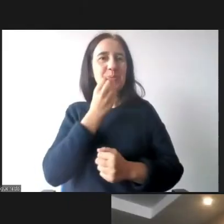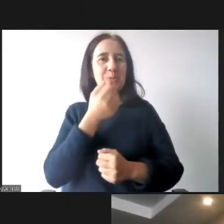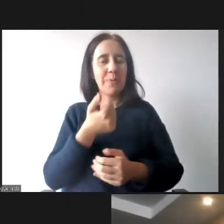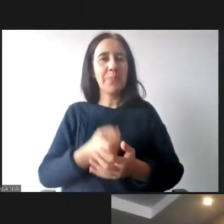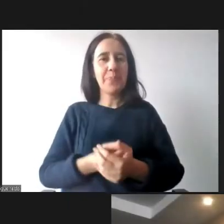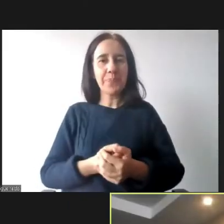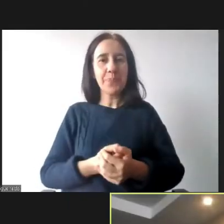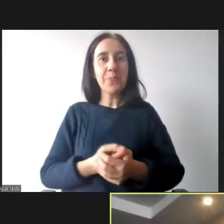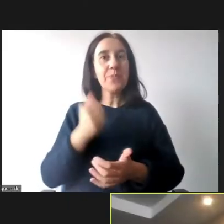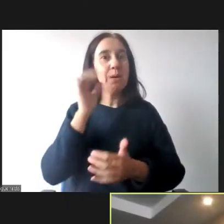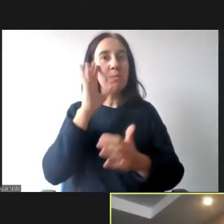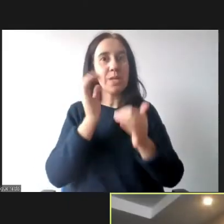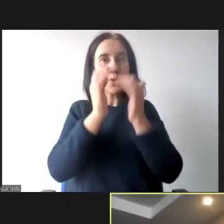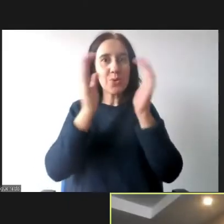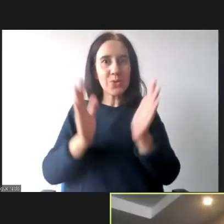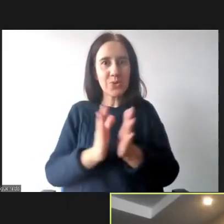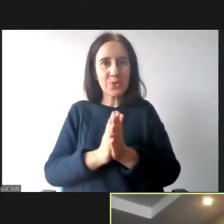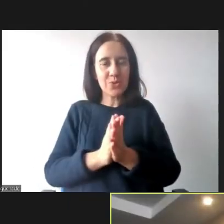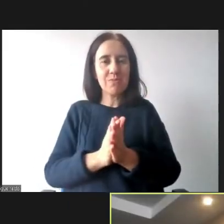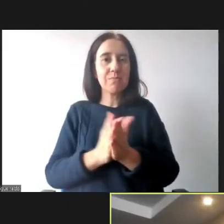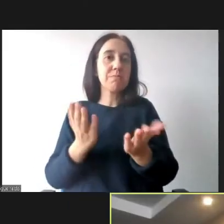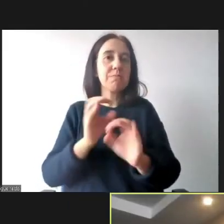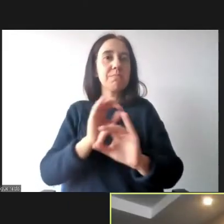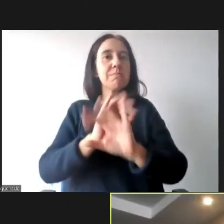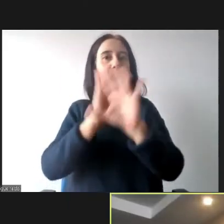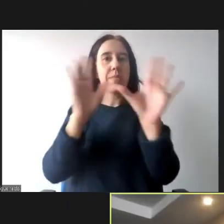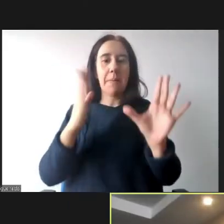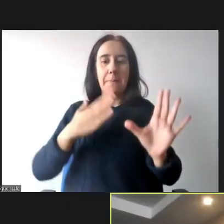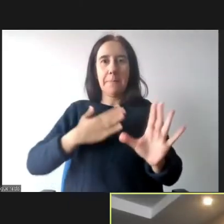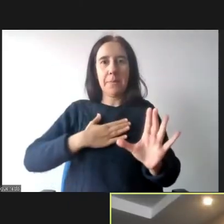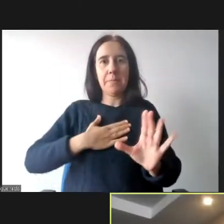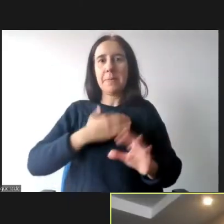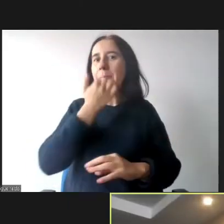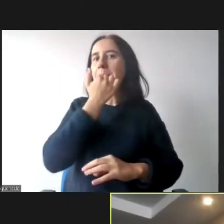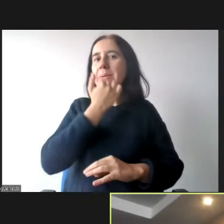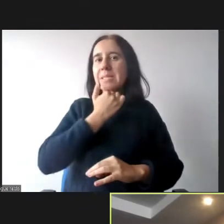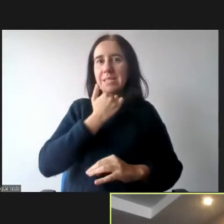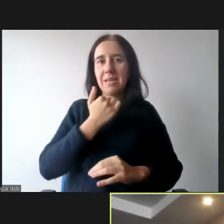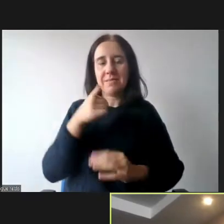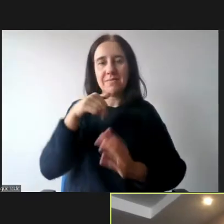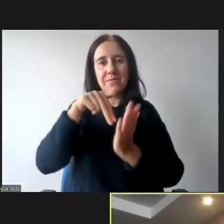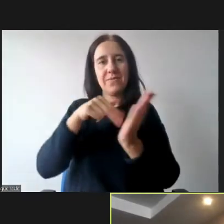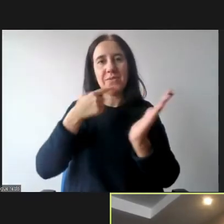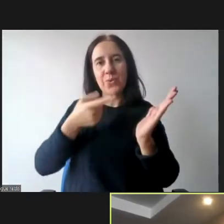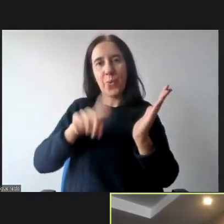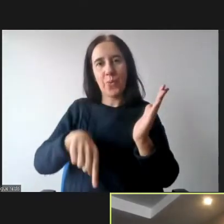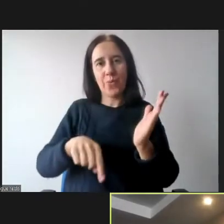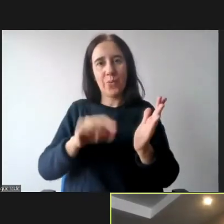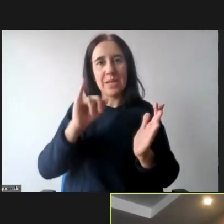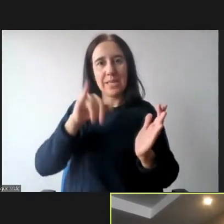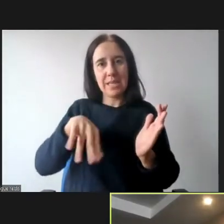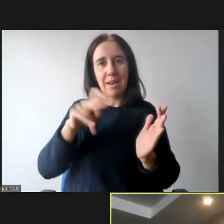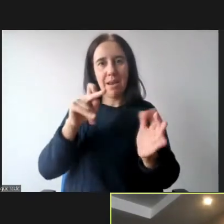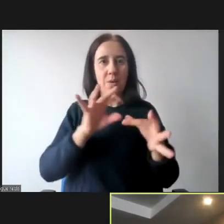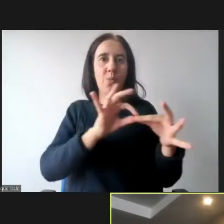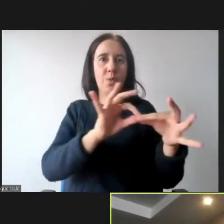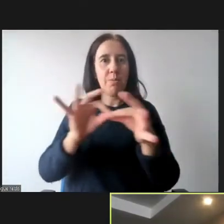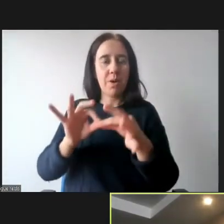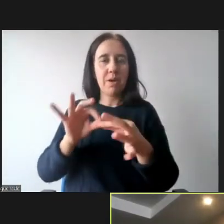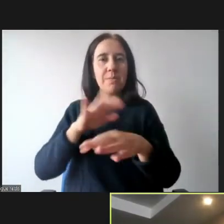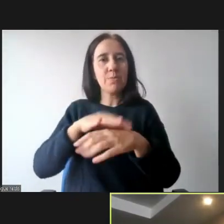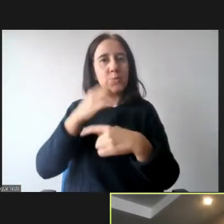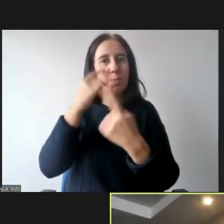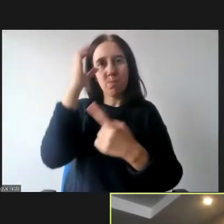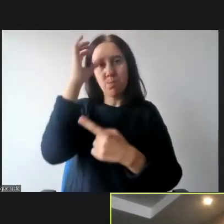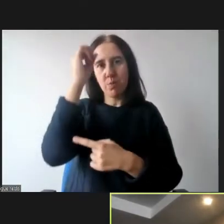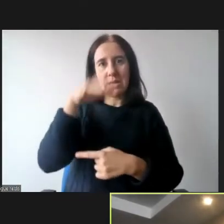Boa tarde a todos. É obviamente para mim um prazer estar aqui de novo a colaborar com o INA e com a Administração Pública